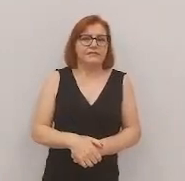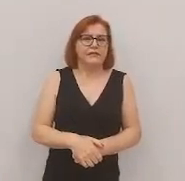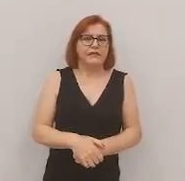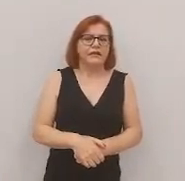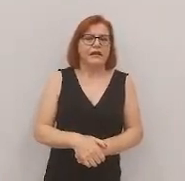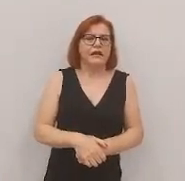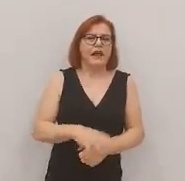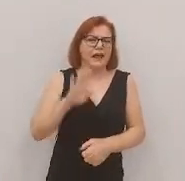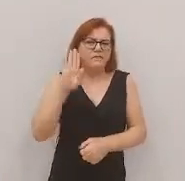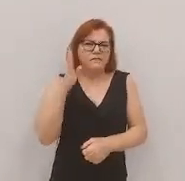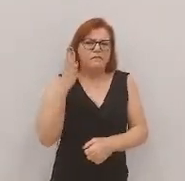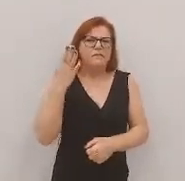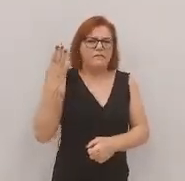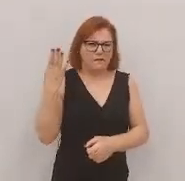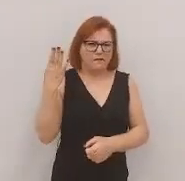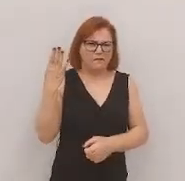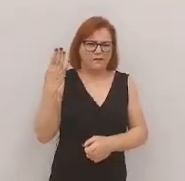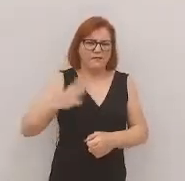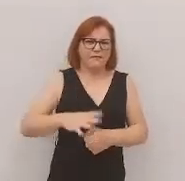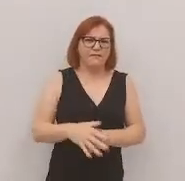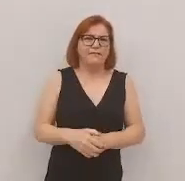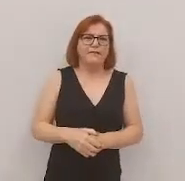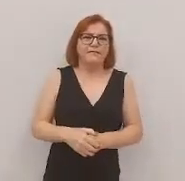enganosa, ela era